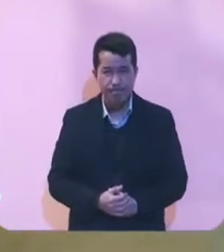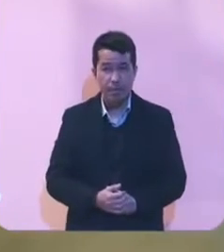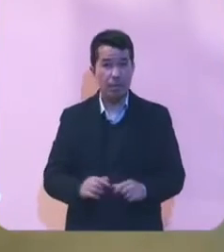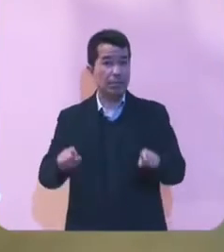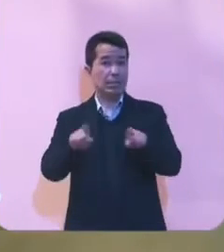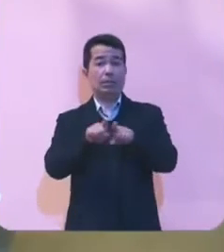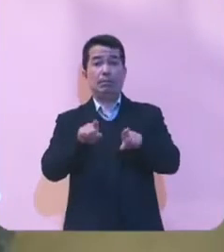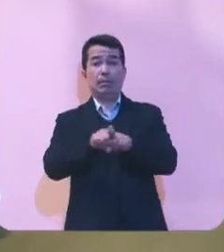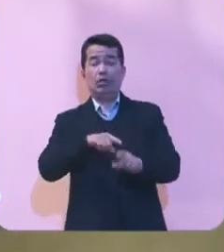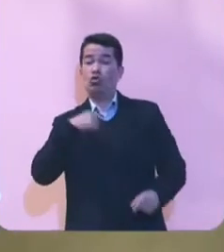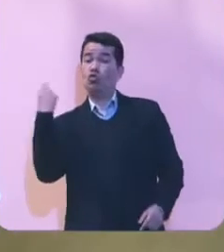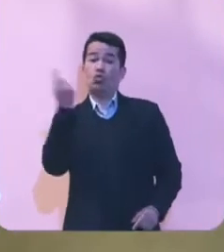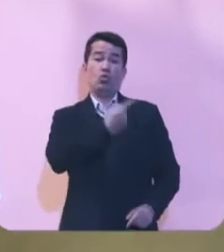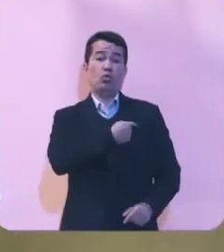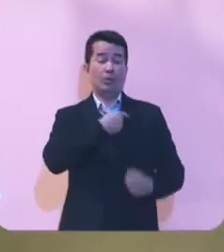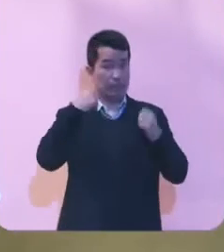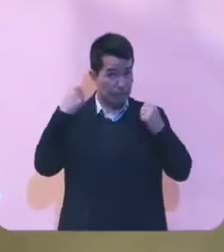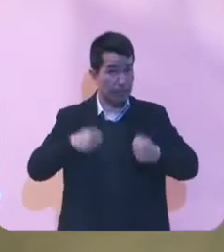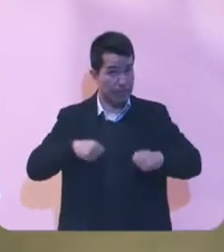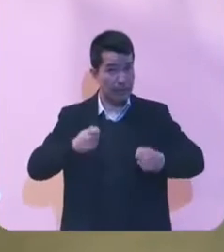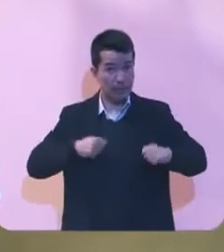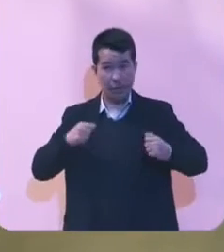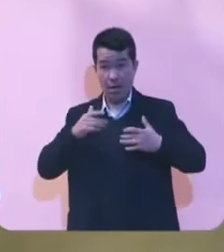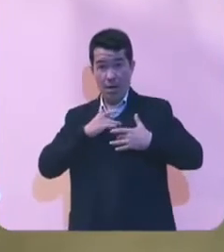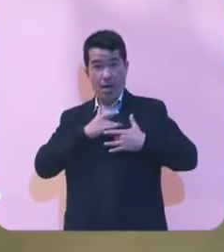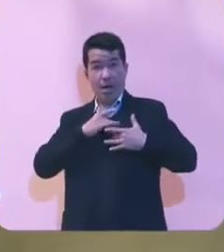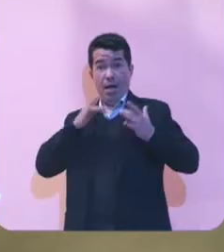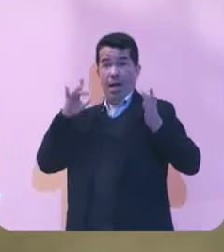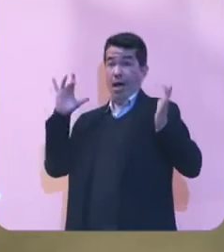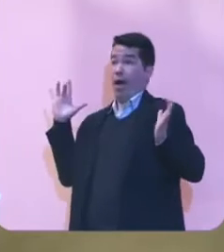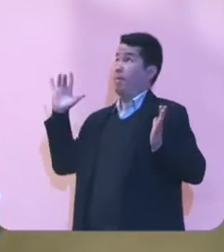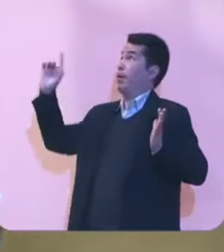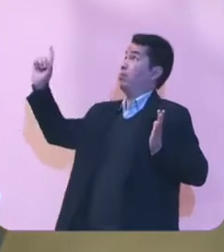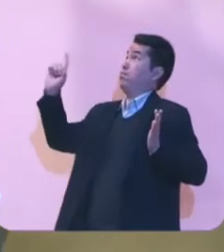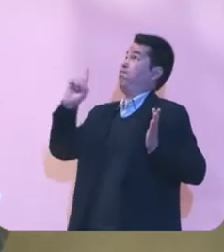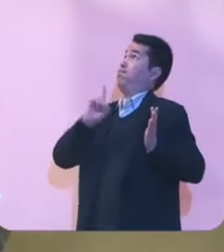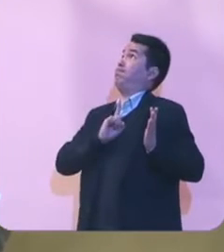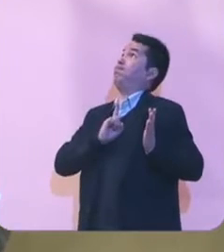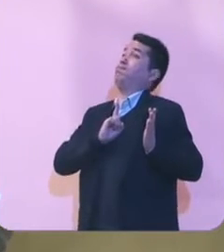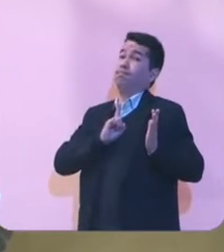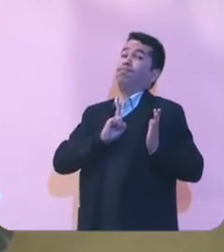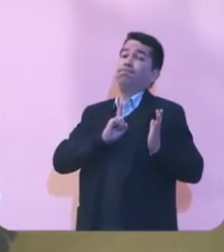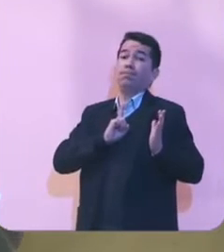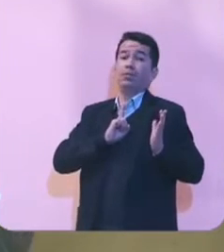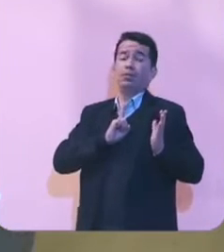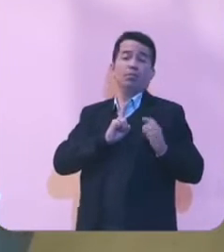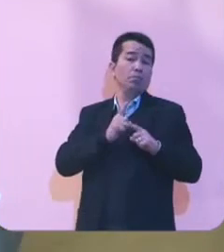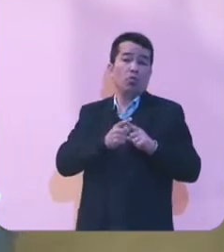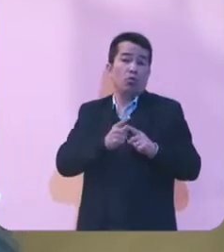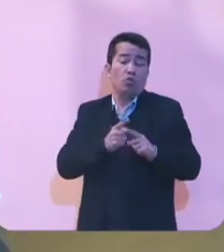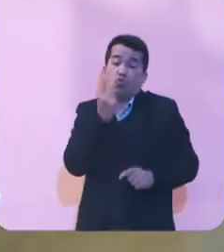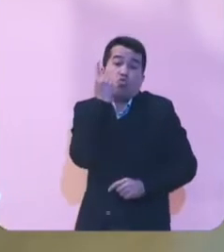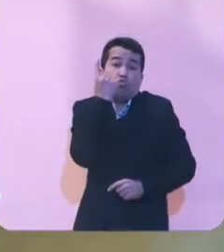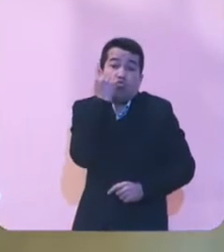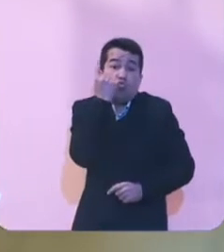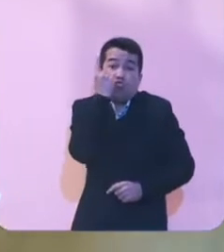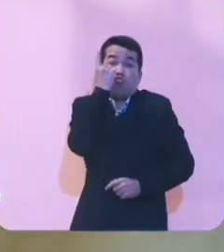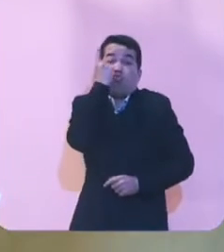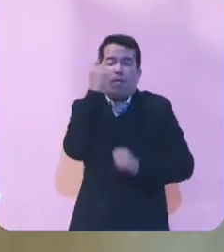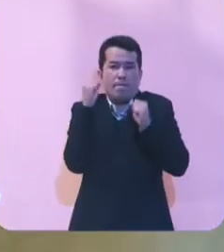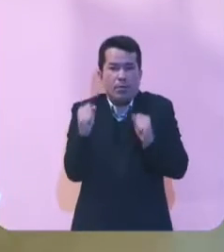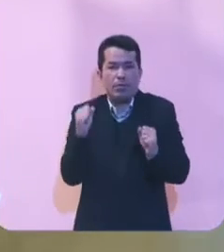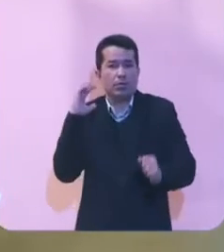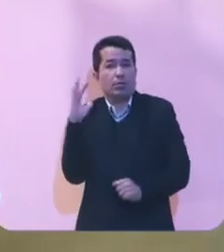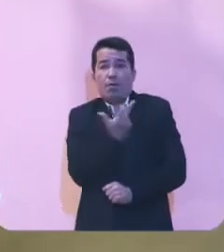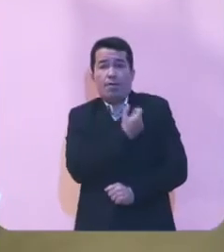Jesus, porque Ele é o Cordeiro de Deus que tira o pecado do mundo. E só por Ele, só por Jesus,